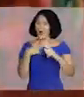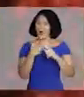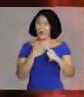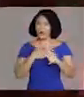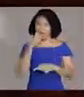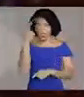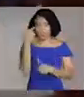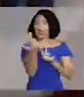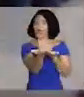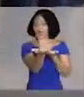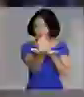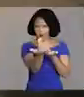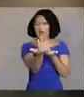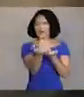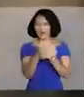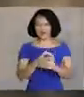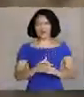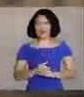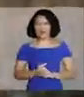Porque a minha história é igual à sua.